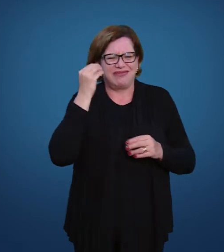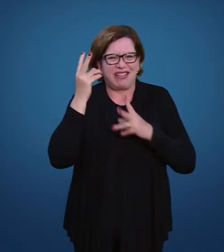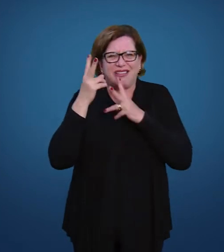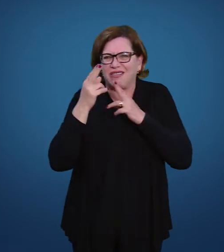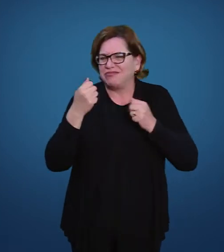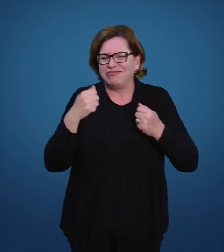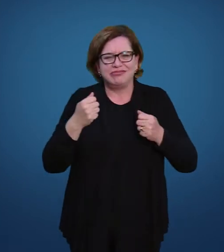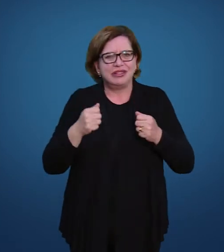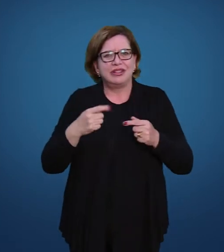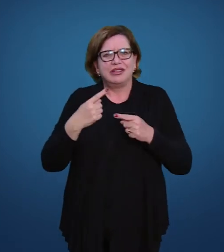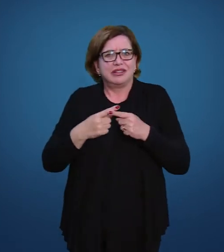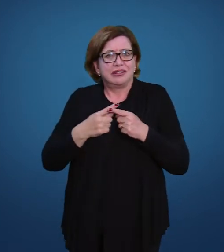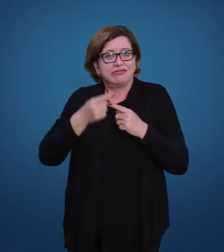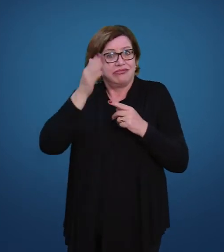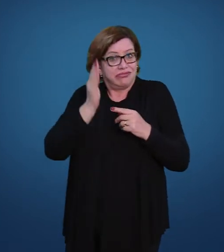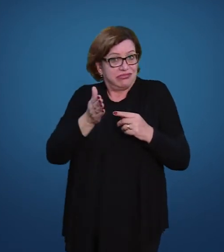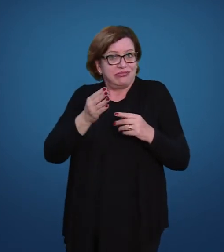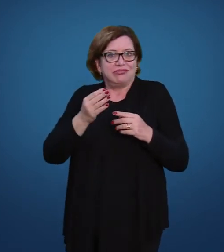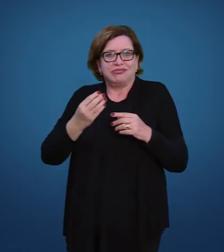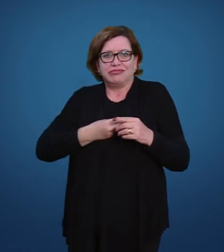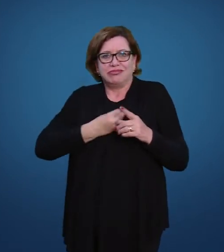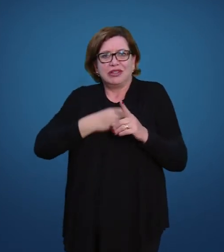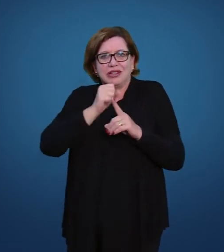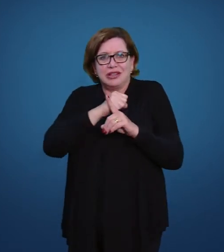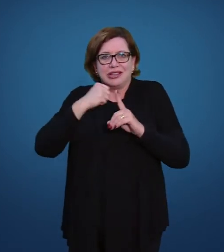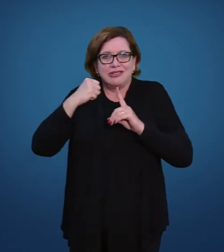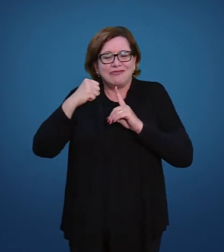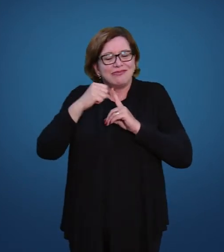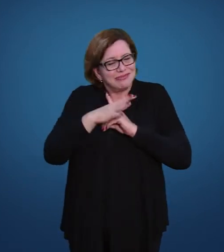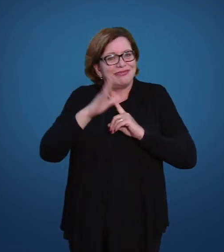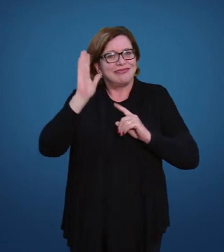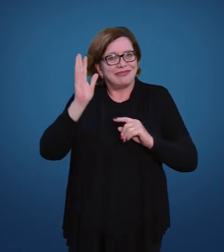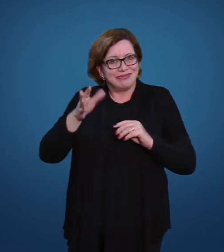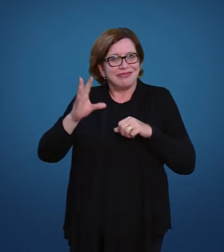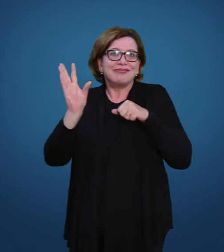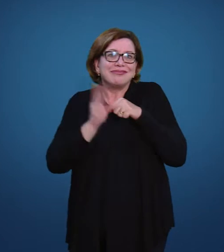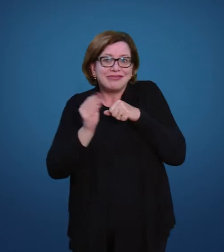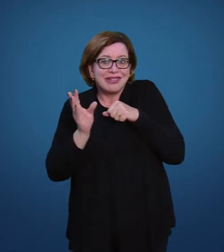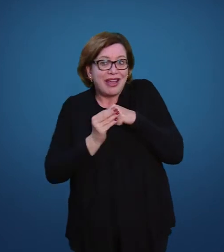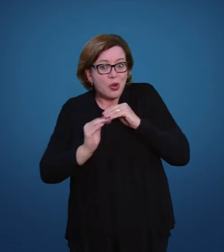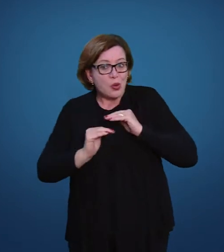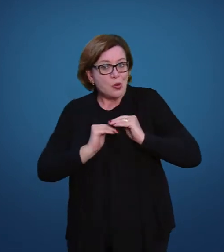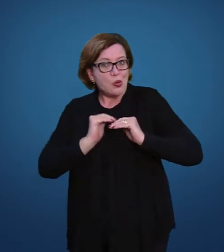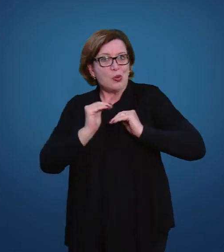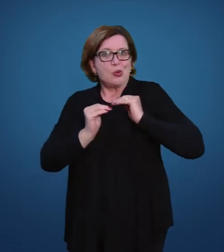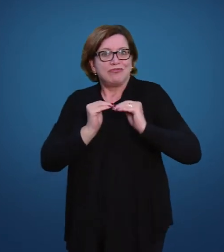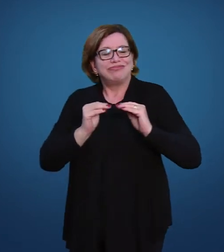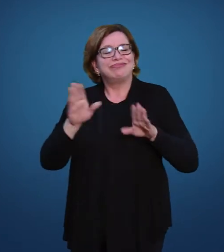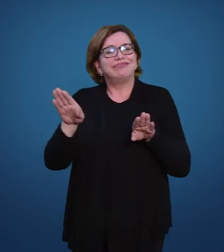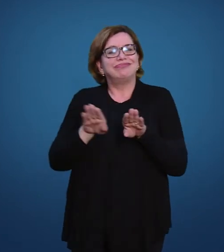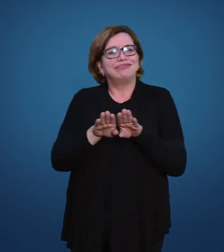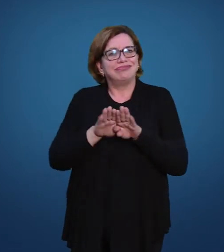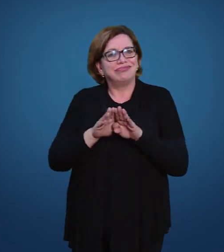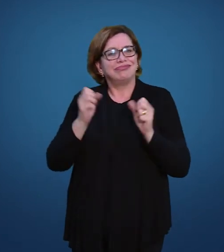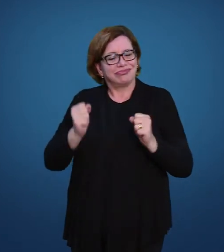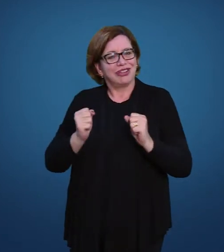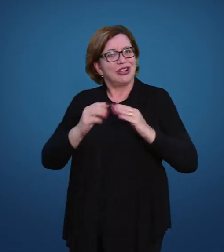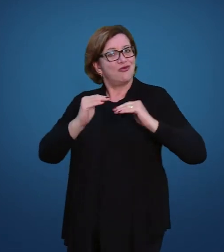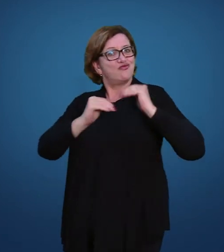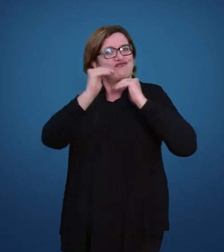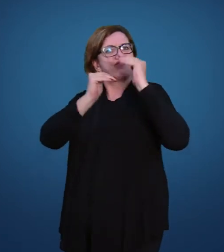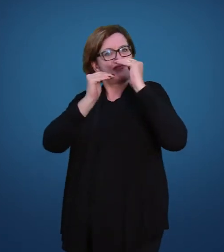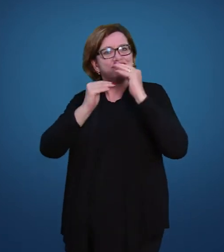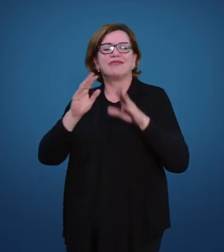pode ser entronizada numa sociedade que já acumulou os seus bens culturais e ela pode dar continuidade a